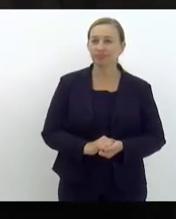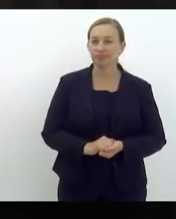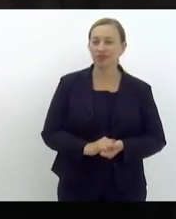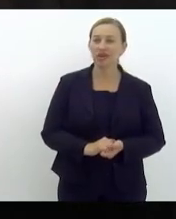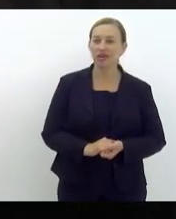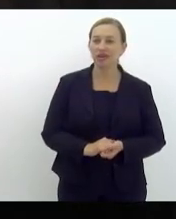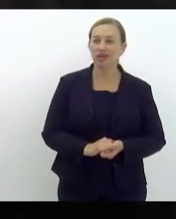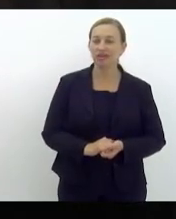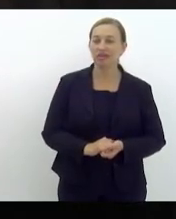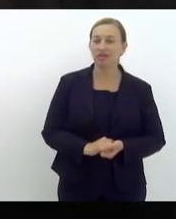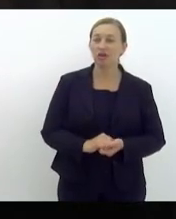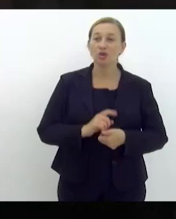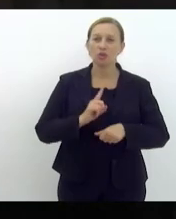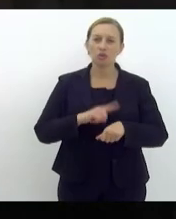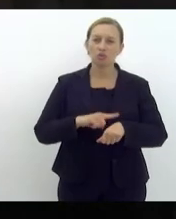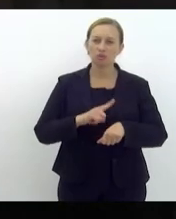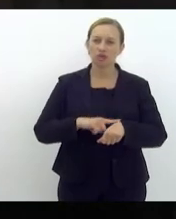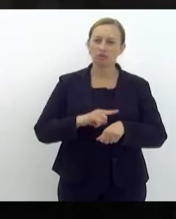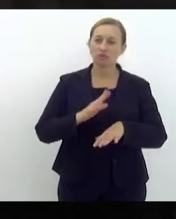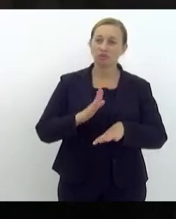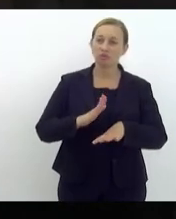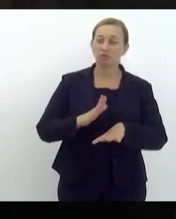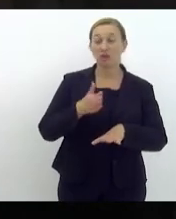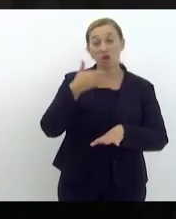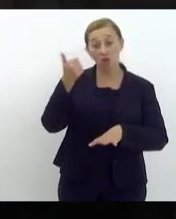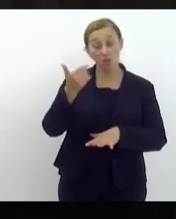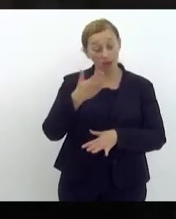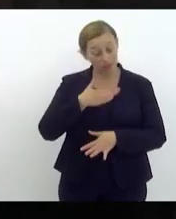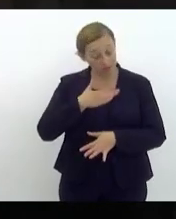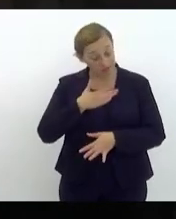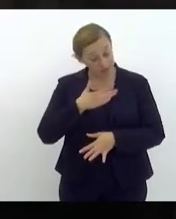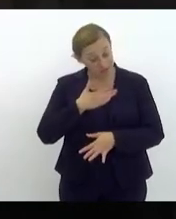mas o tempo foi mais Generoso comigo